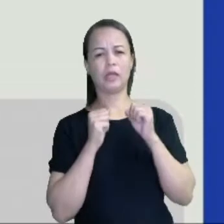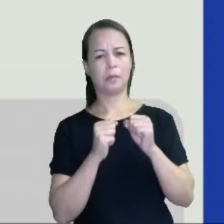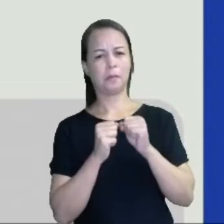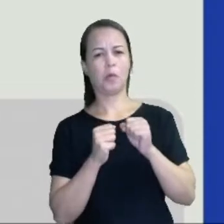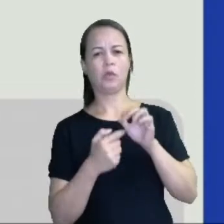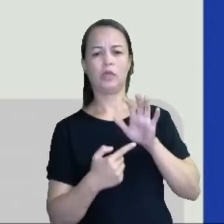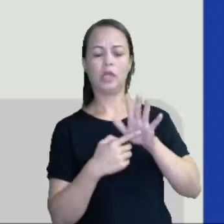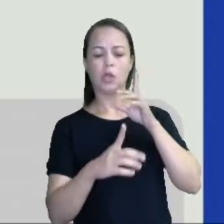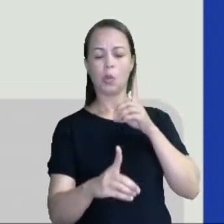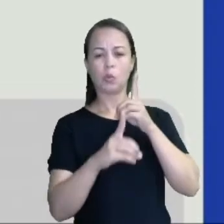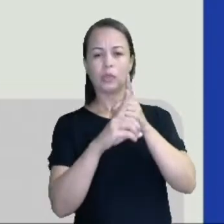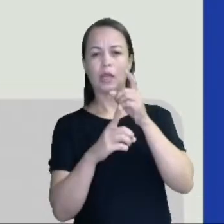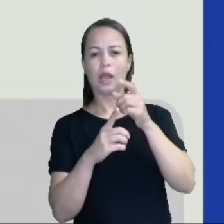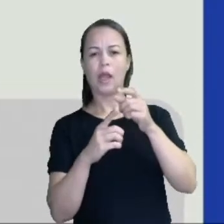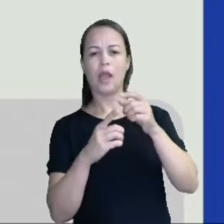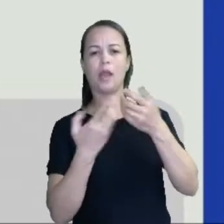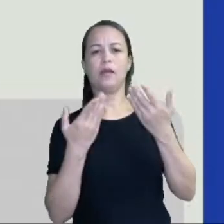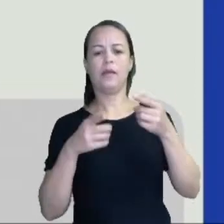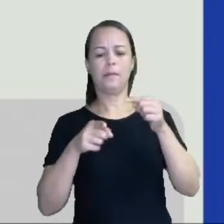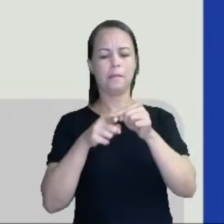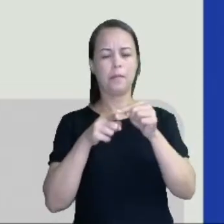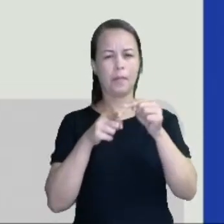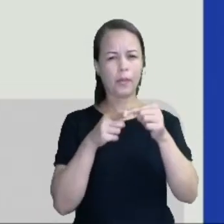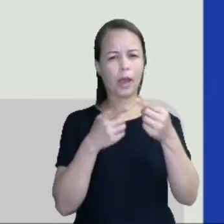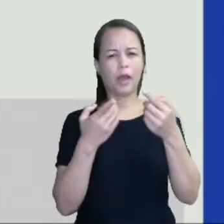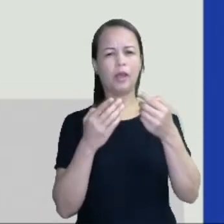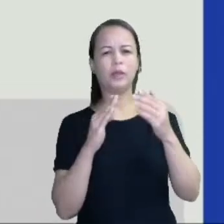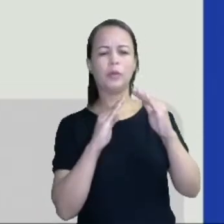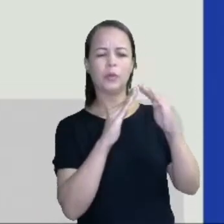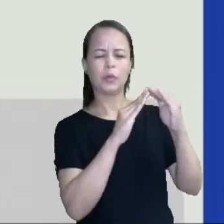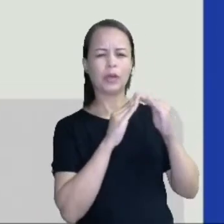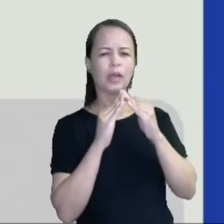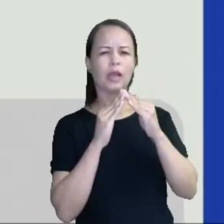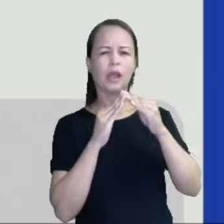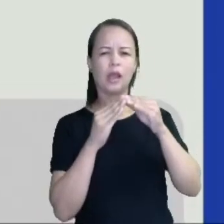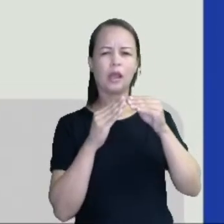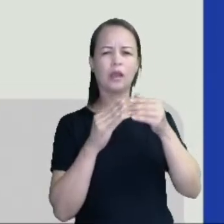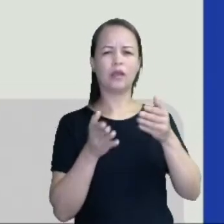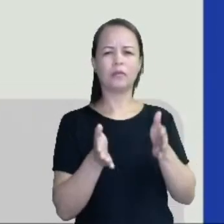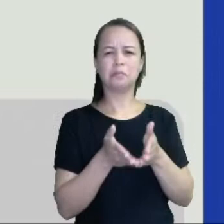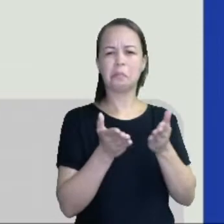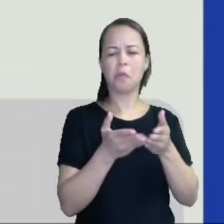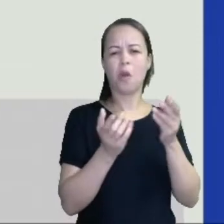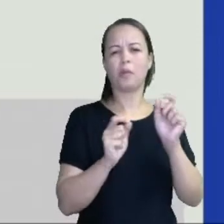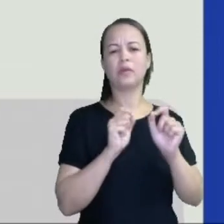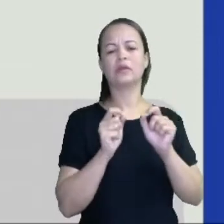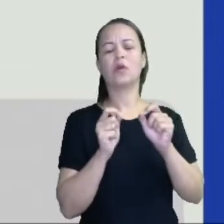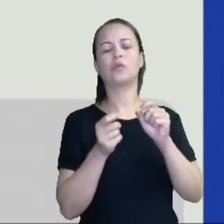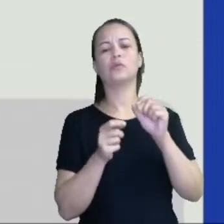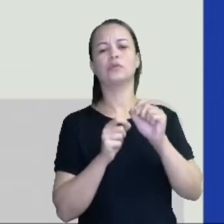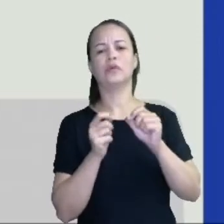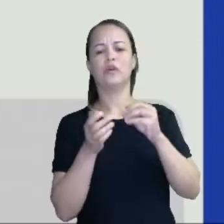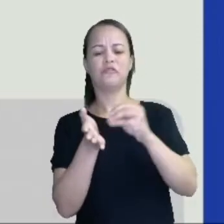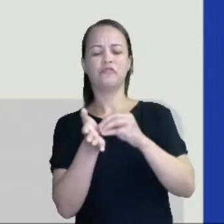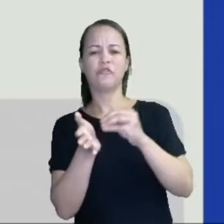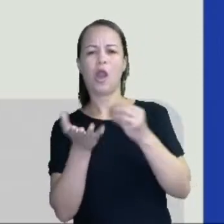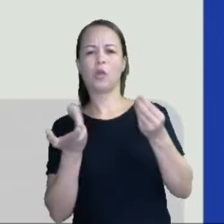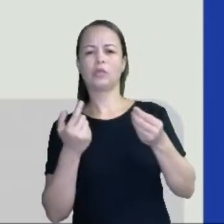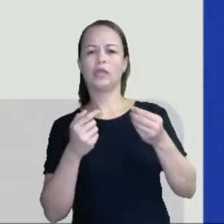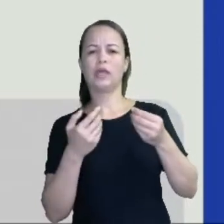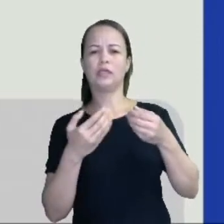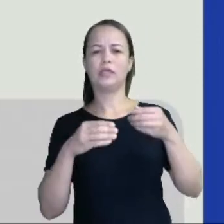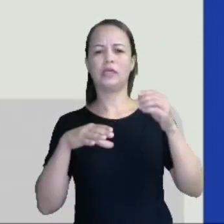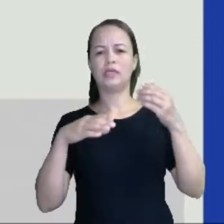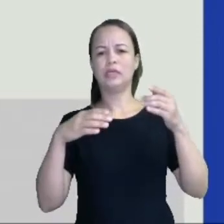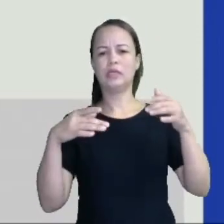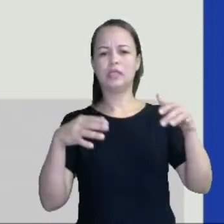de infraestrutura, com falta de saneamento básico. O que é isso, professora? Saneamento